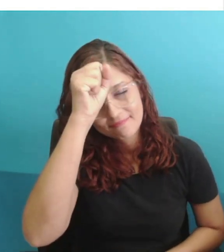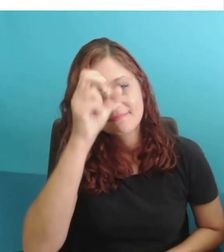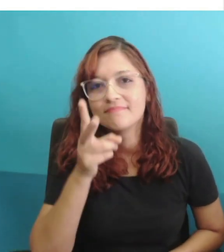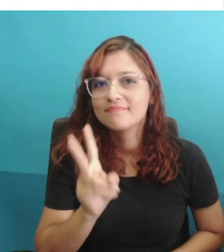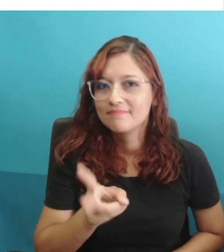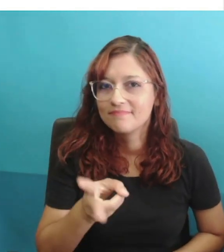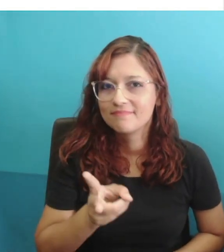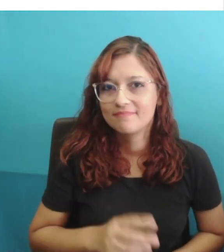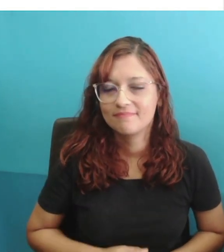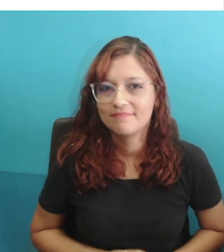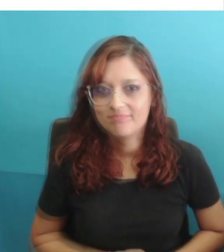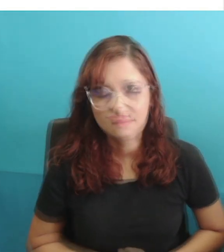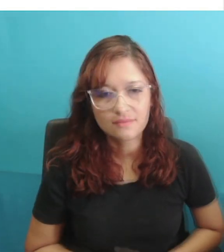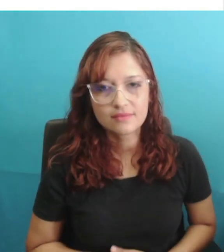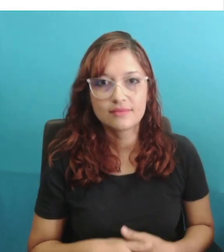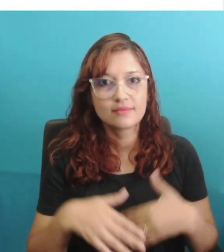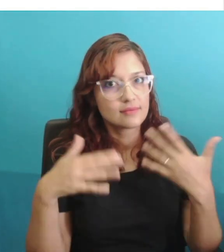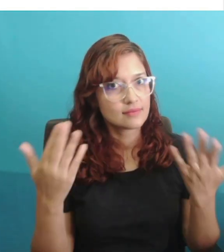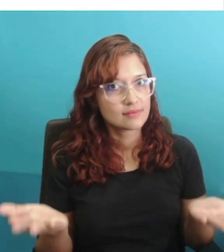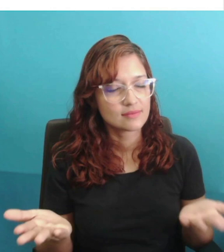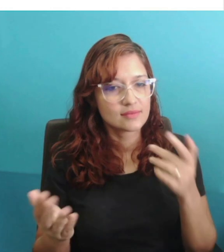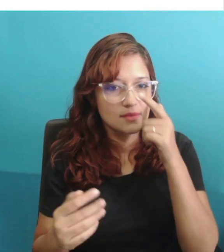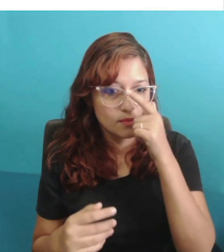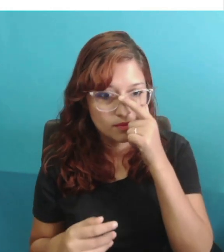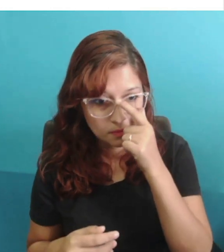não. Estou sempre aprendendo.